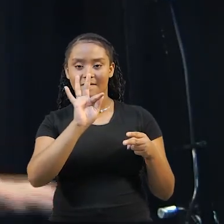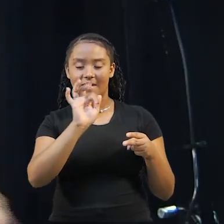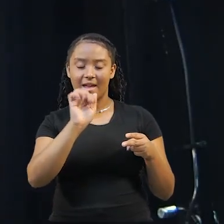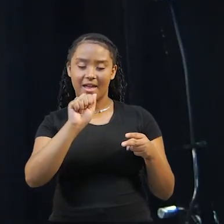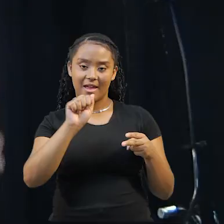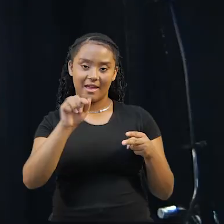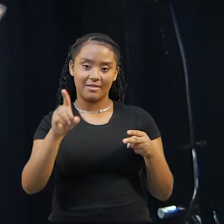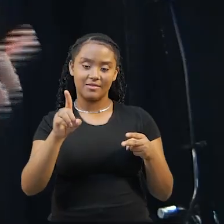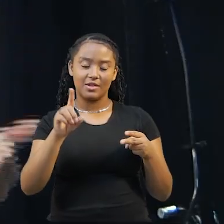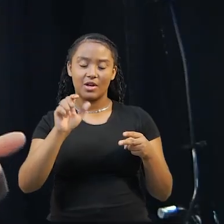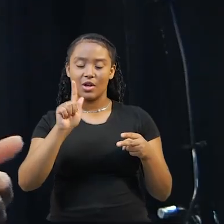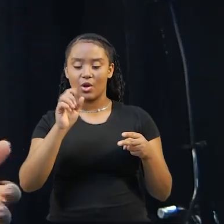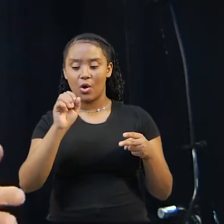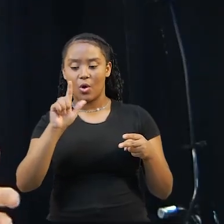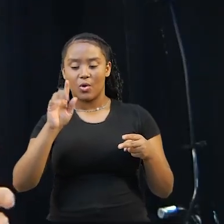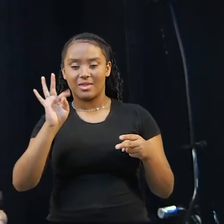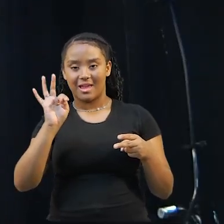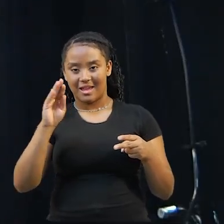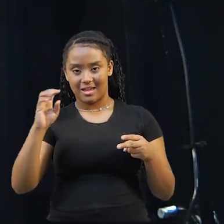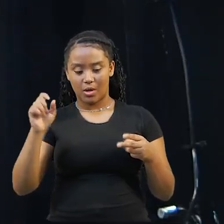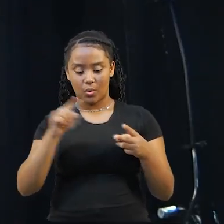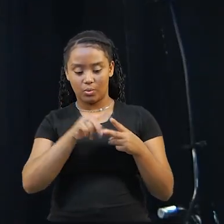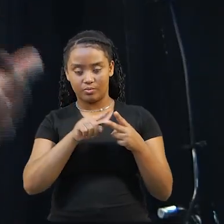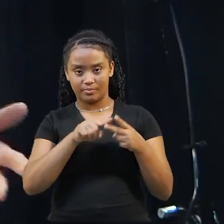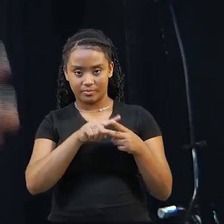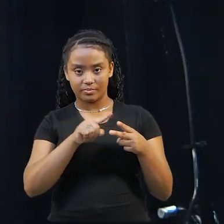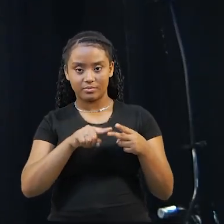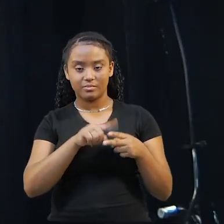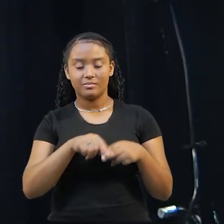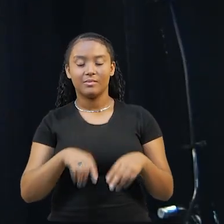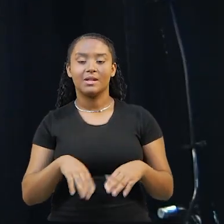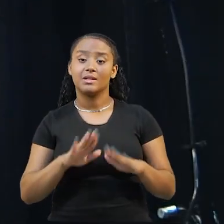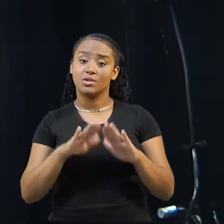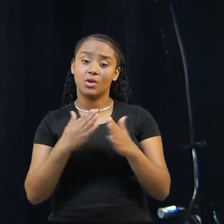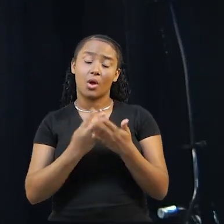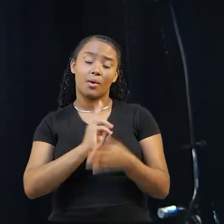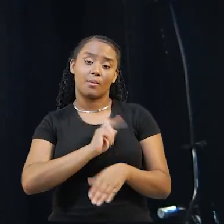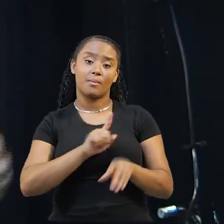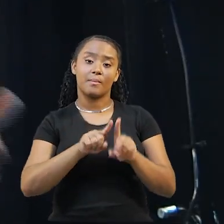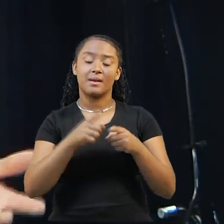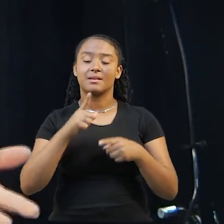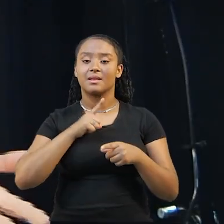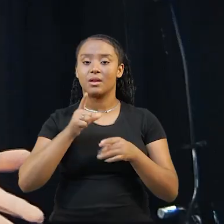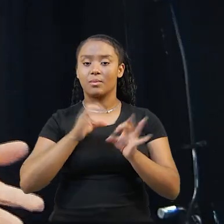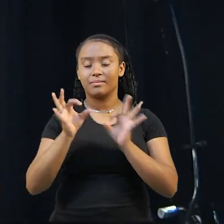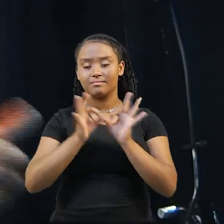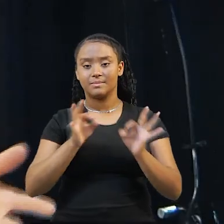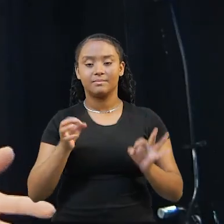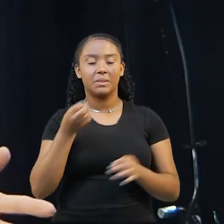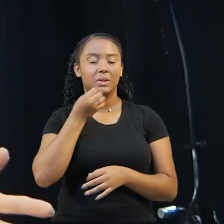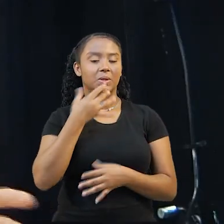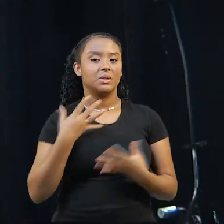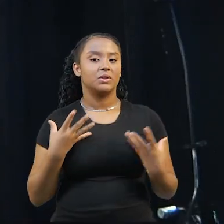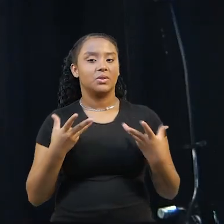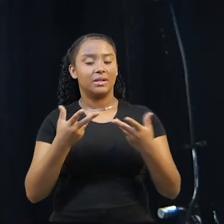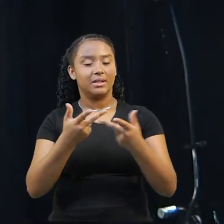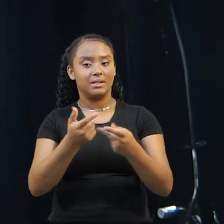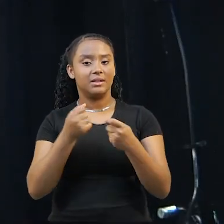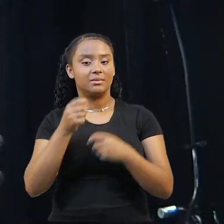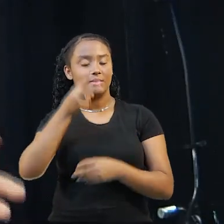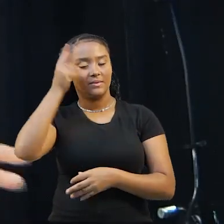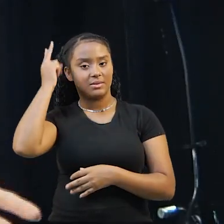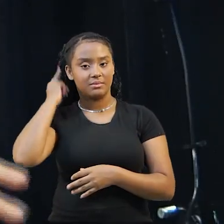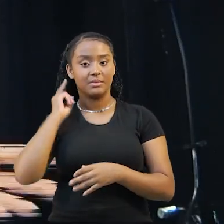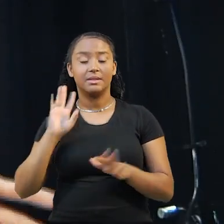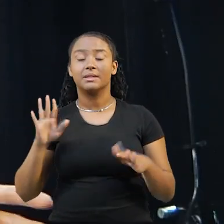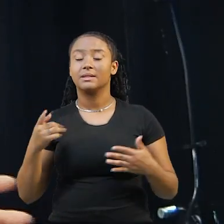públicos, mas que têm uma formação muito boa para preparação também para vestibular, além de dar uma profissão. Então,